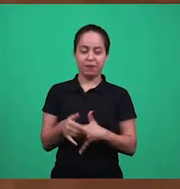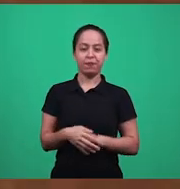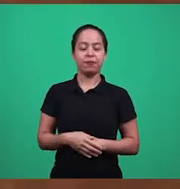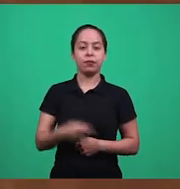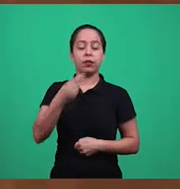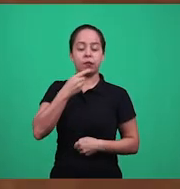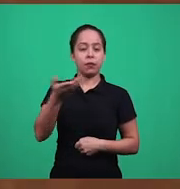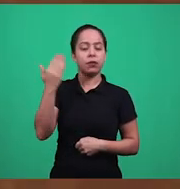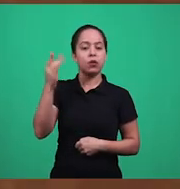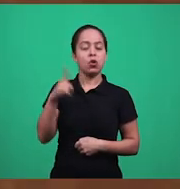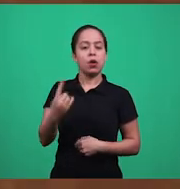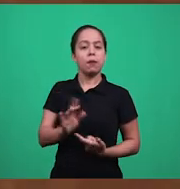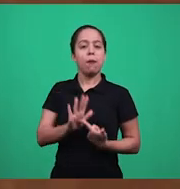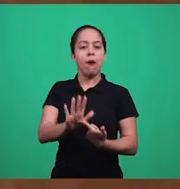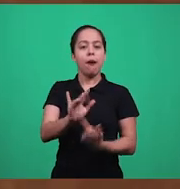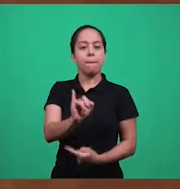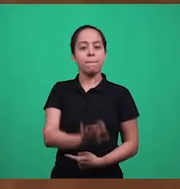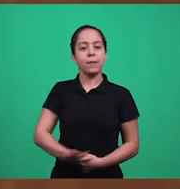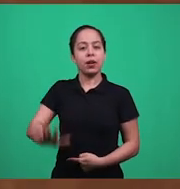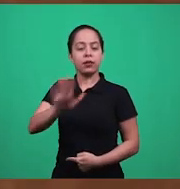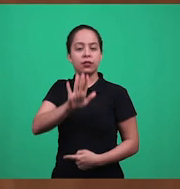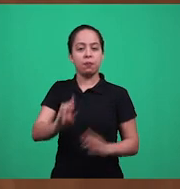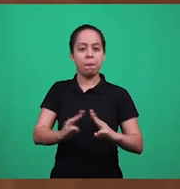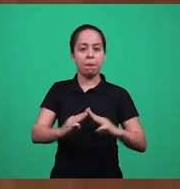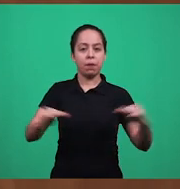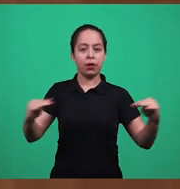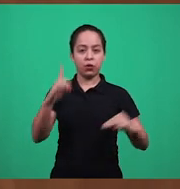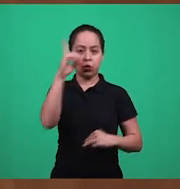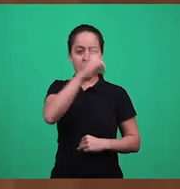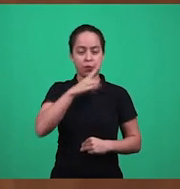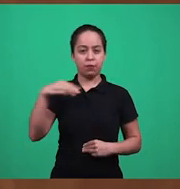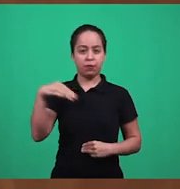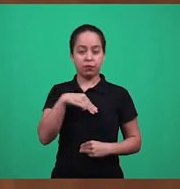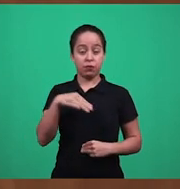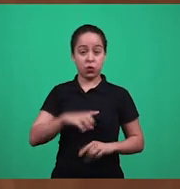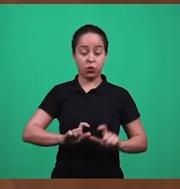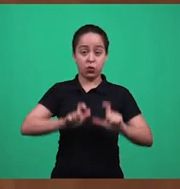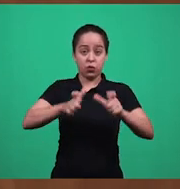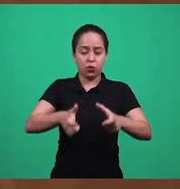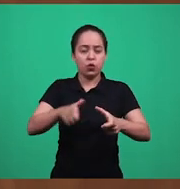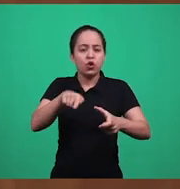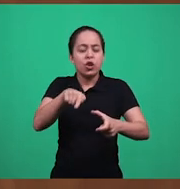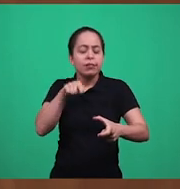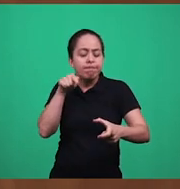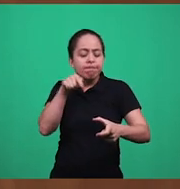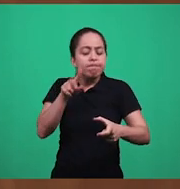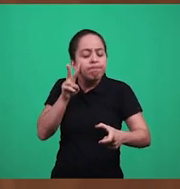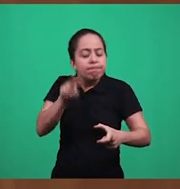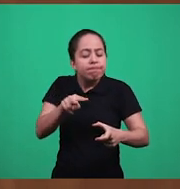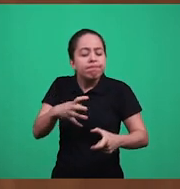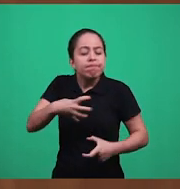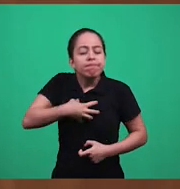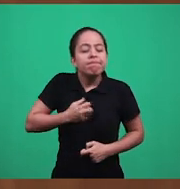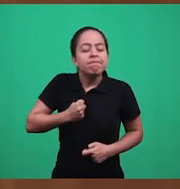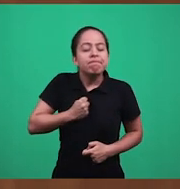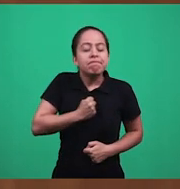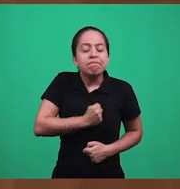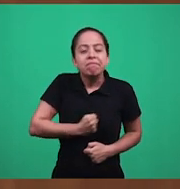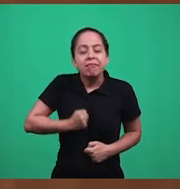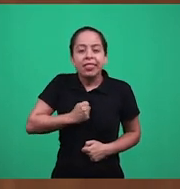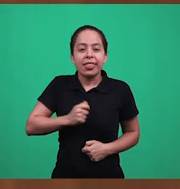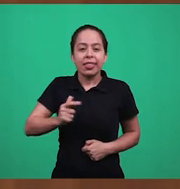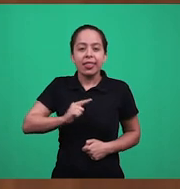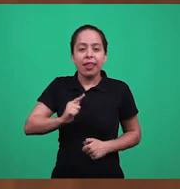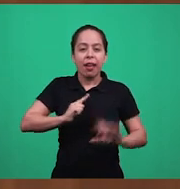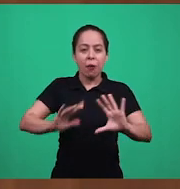passada, nós mostramos aqui imagens do Manaim de Domingos Martins, local do qual nós sentimos muitas saudades, dos